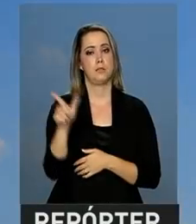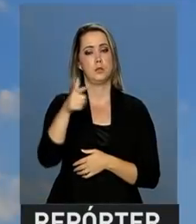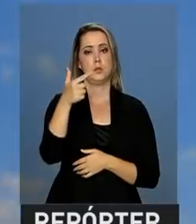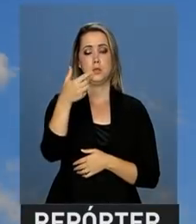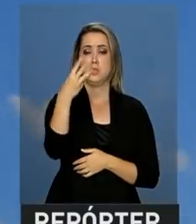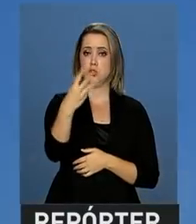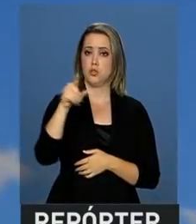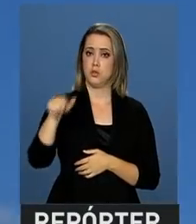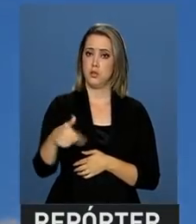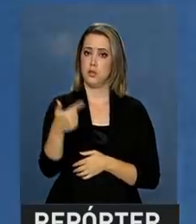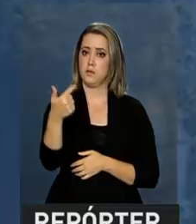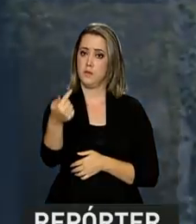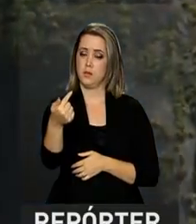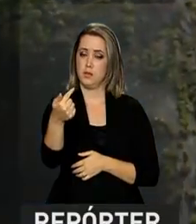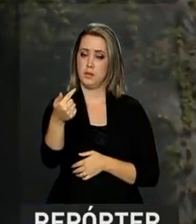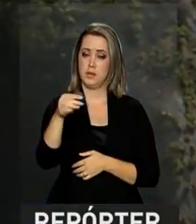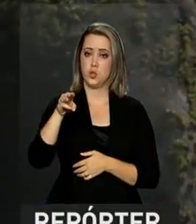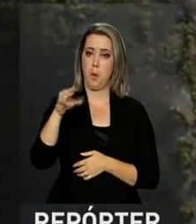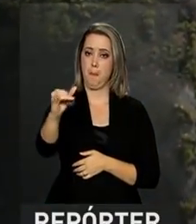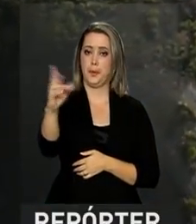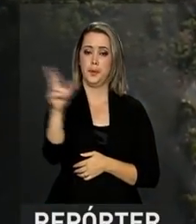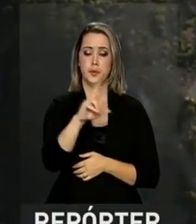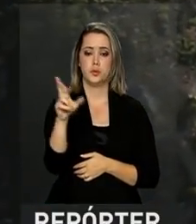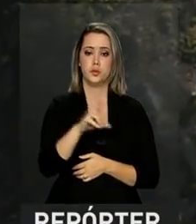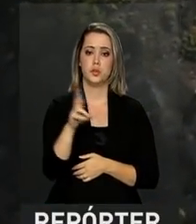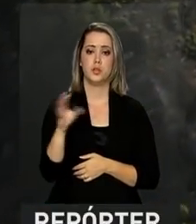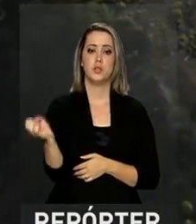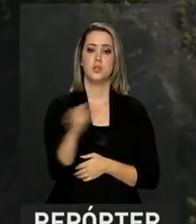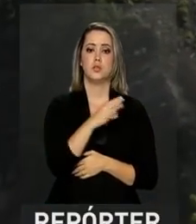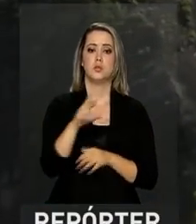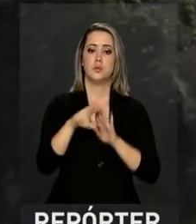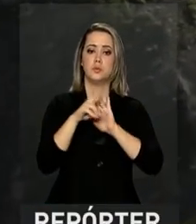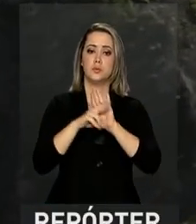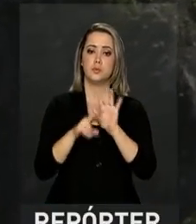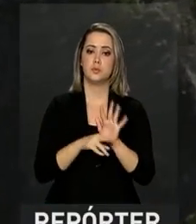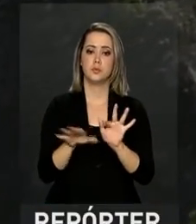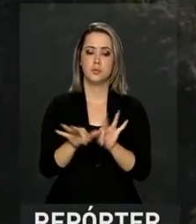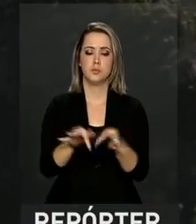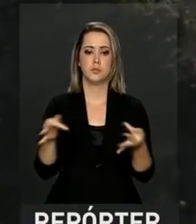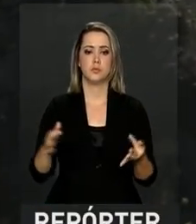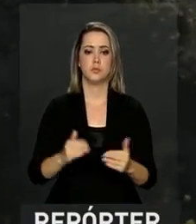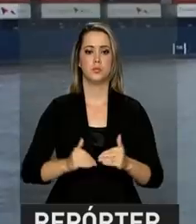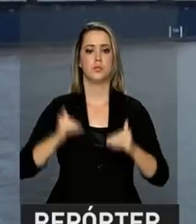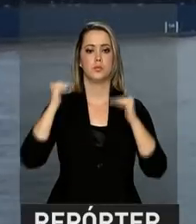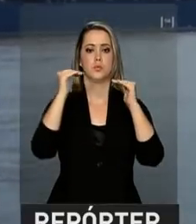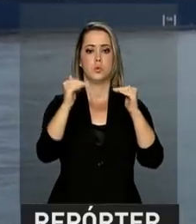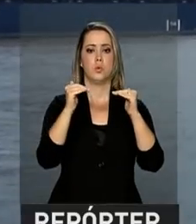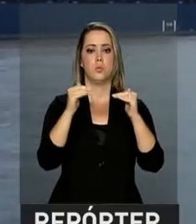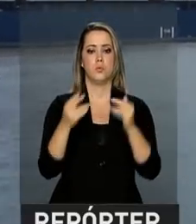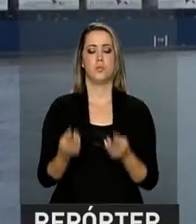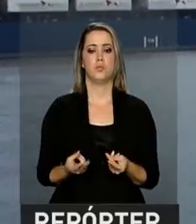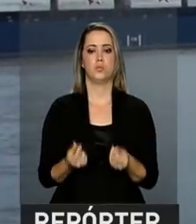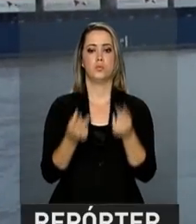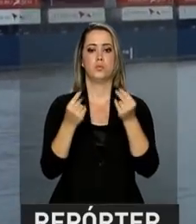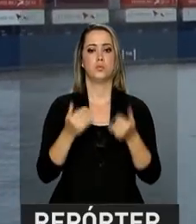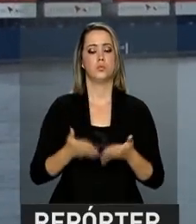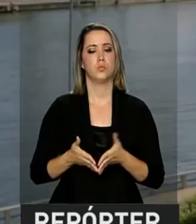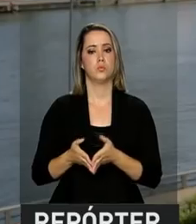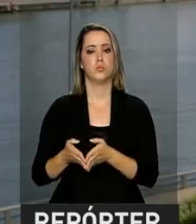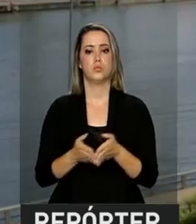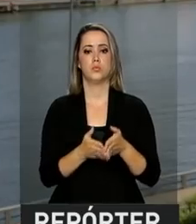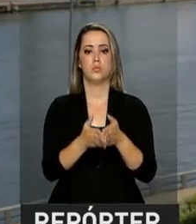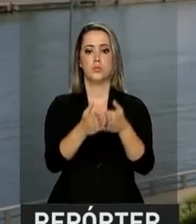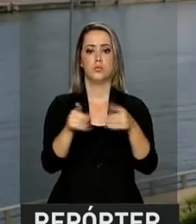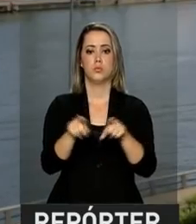de reais aos cofres públicos. E novas regras simplificadas foram lançadas para aumentar investimentos e operações nos portos públicos